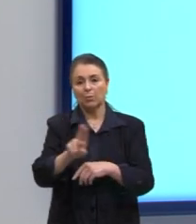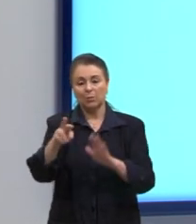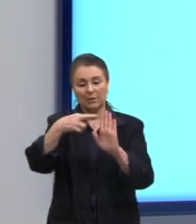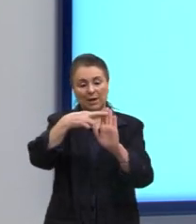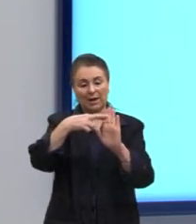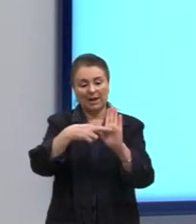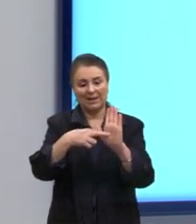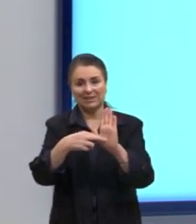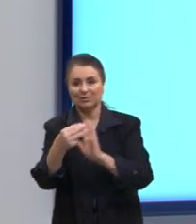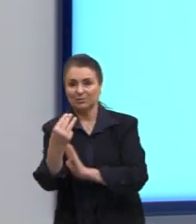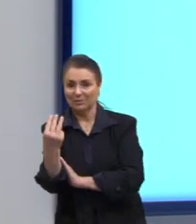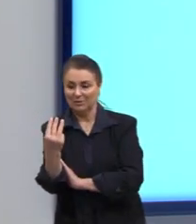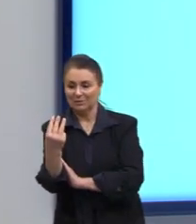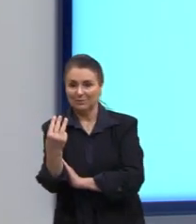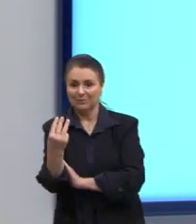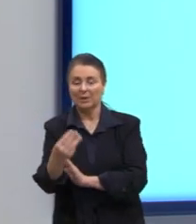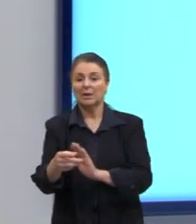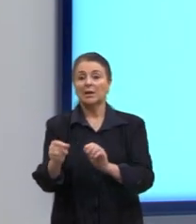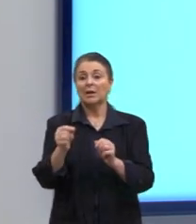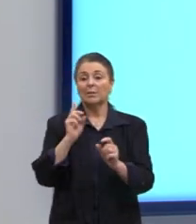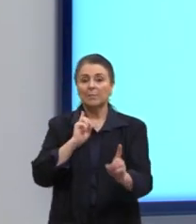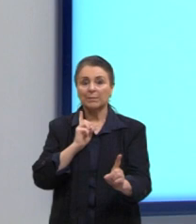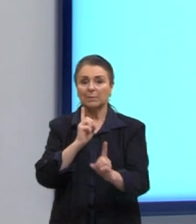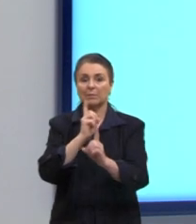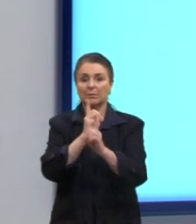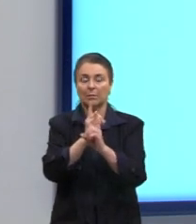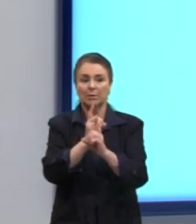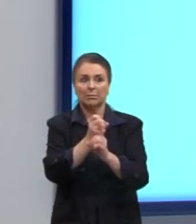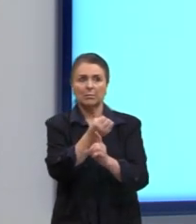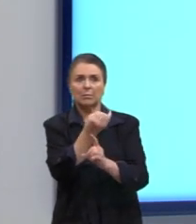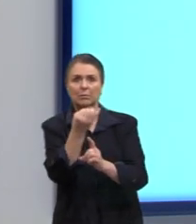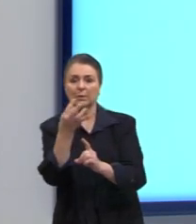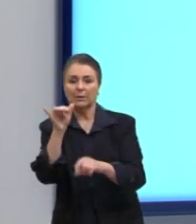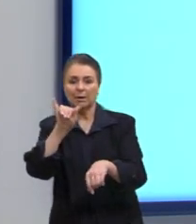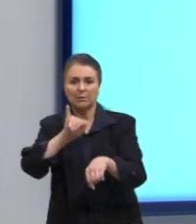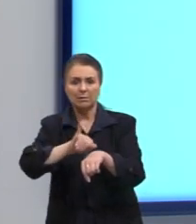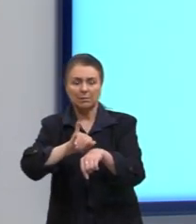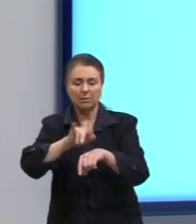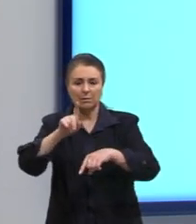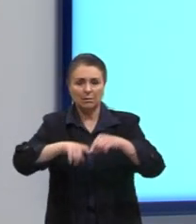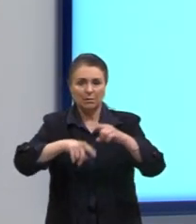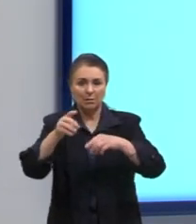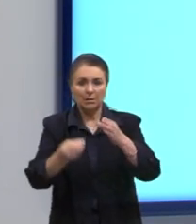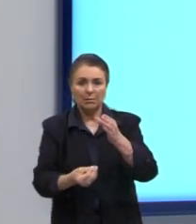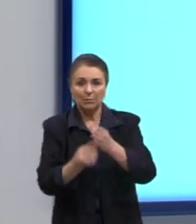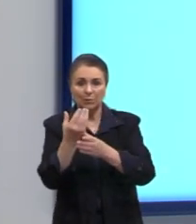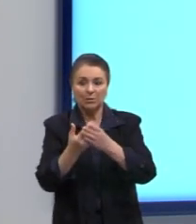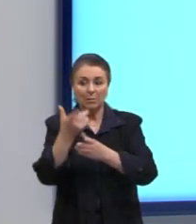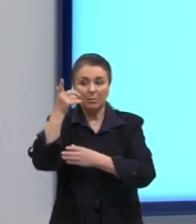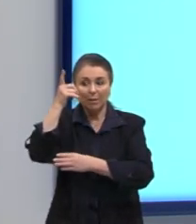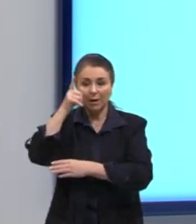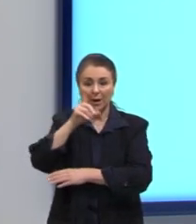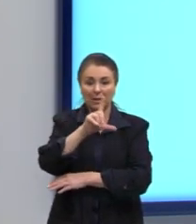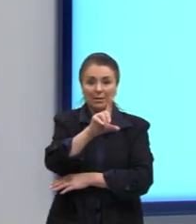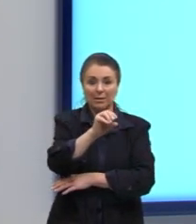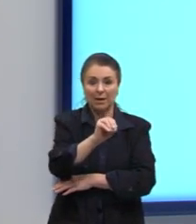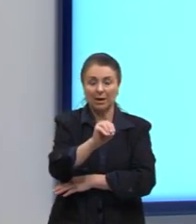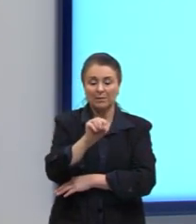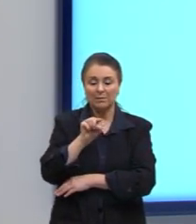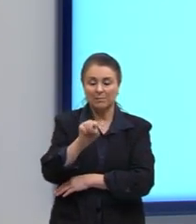regrinha de três determinar ali quantas peças eu preciso produzir para faturar 10 mil reais